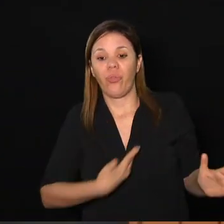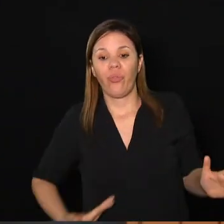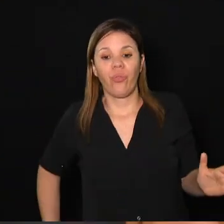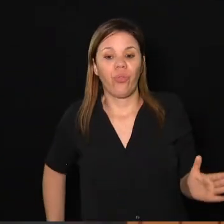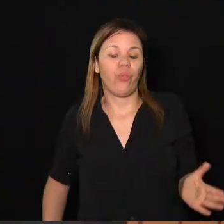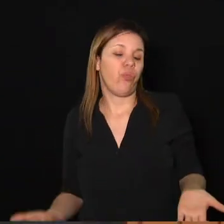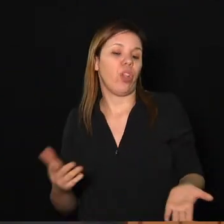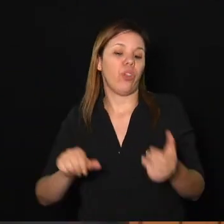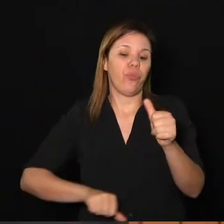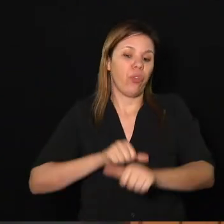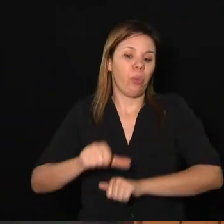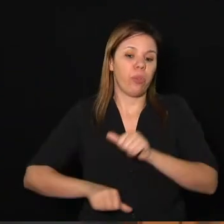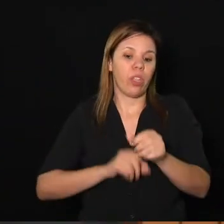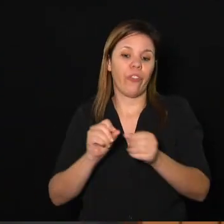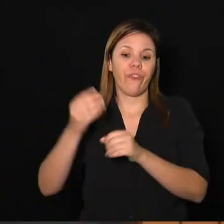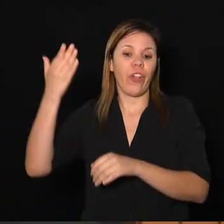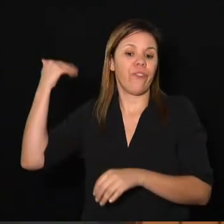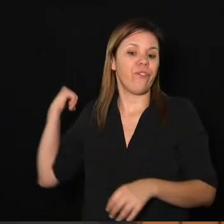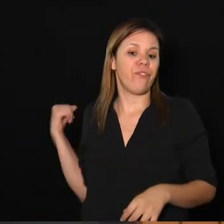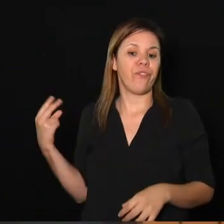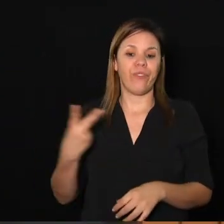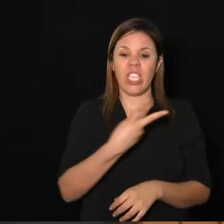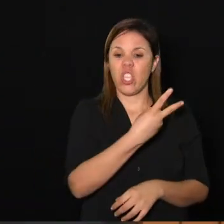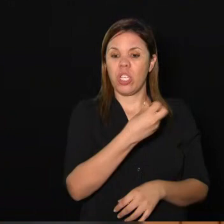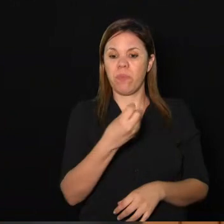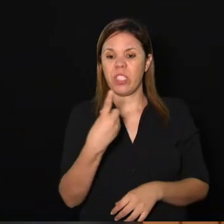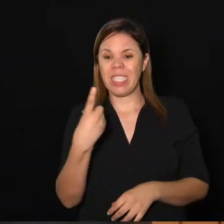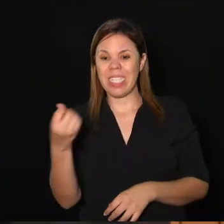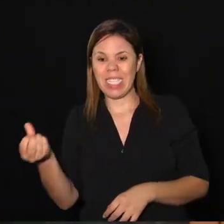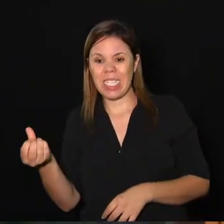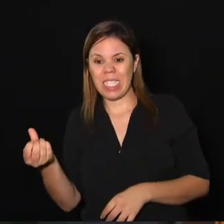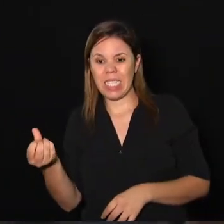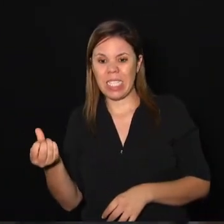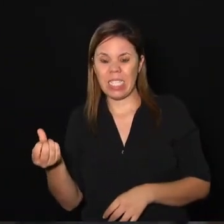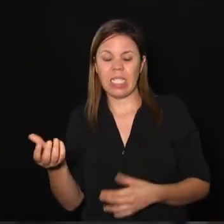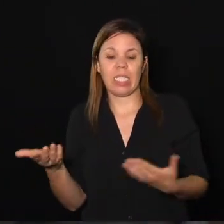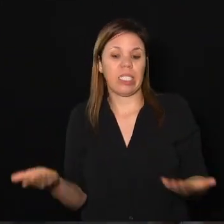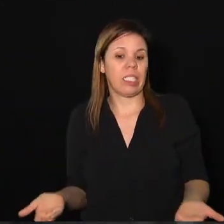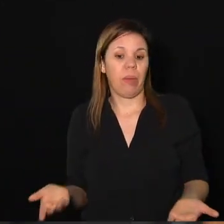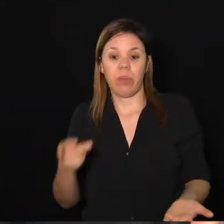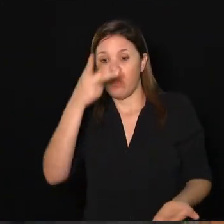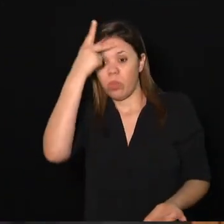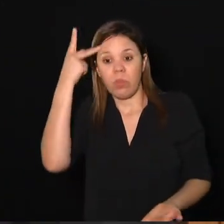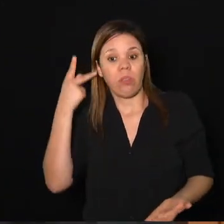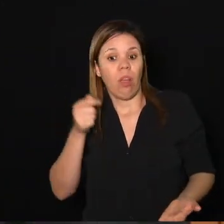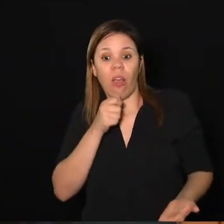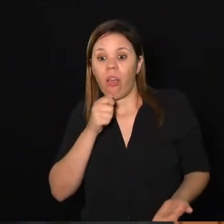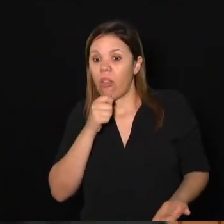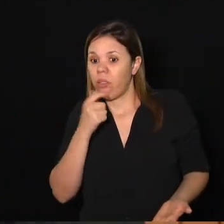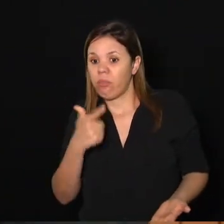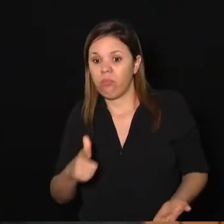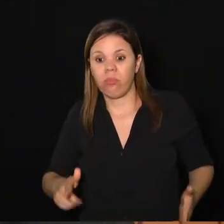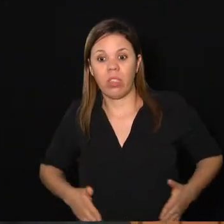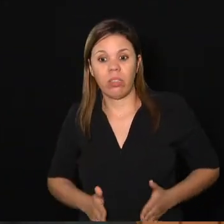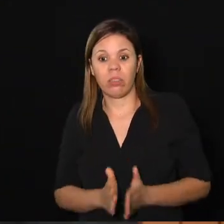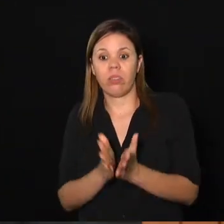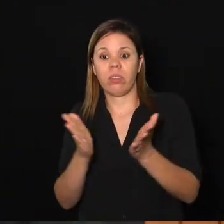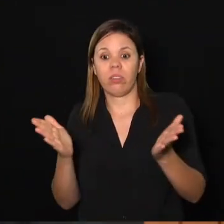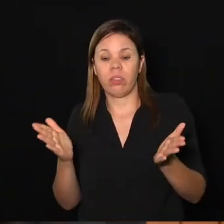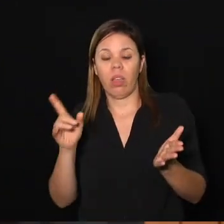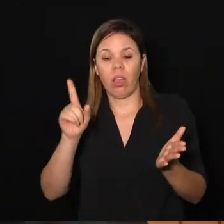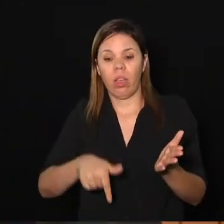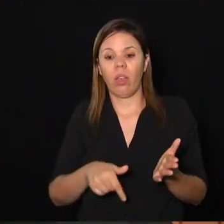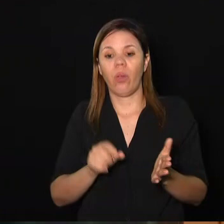o decreto que foram feitos em 2016 você imagina um decreto de 1932 que muitas pessoas aqui não tinham nascido então é uma é uma